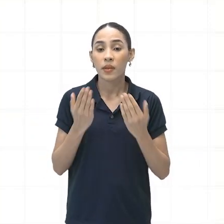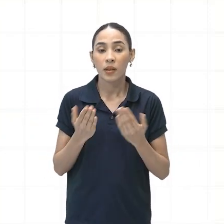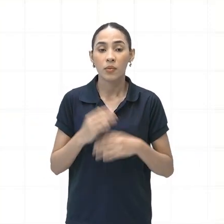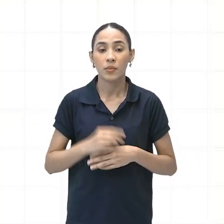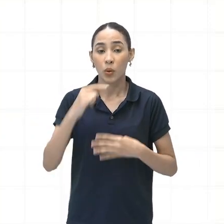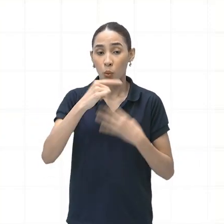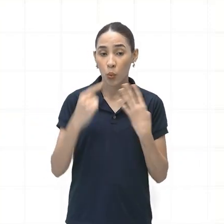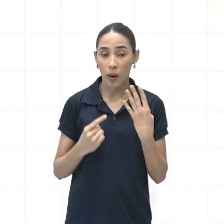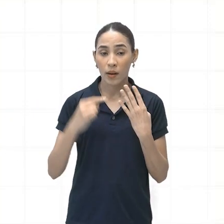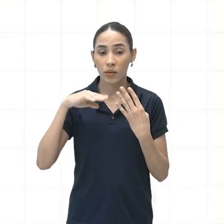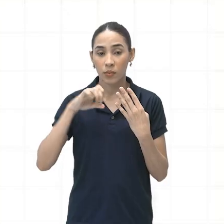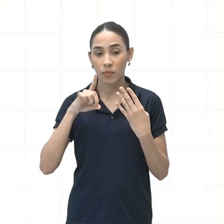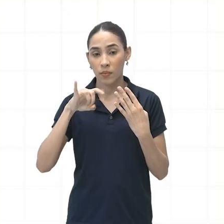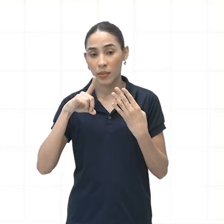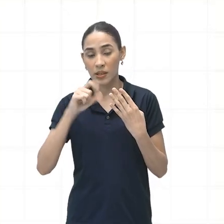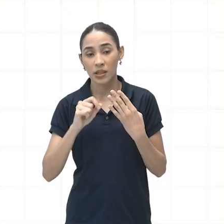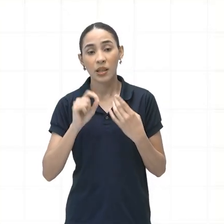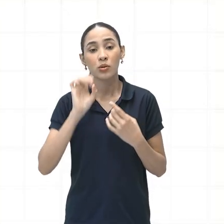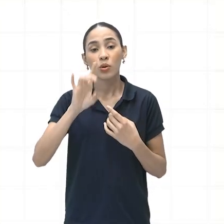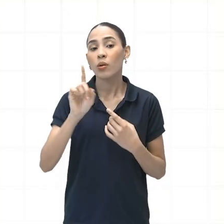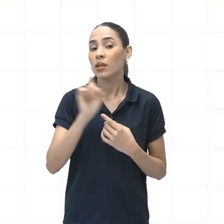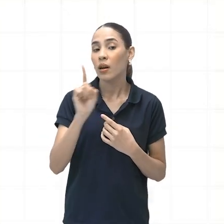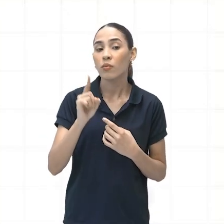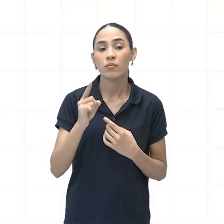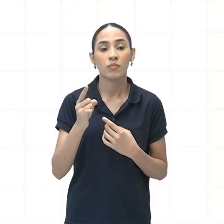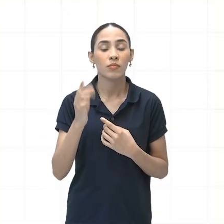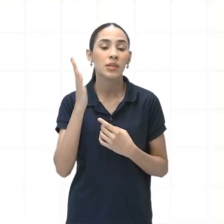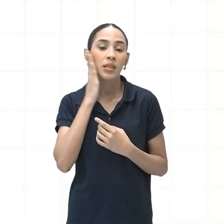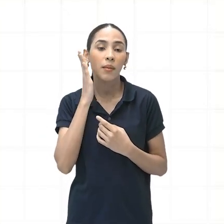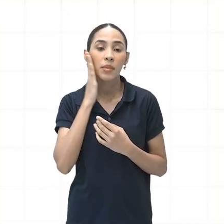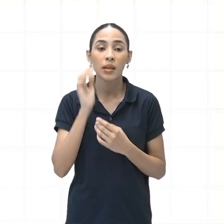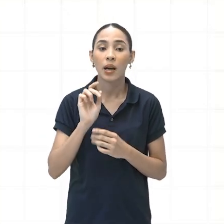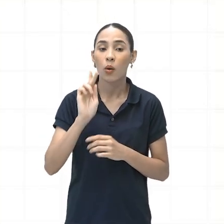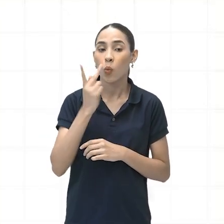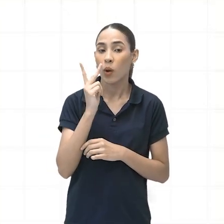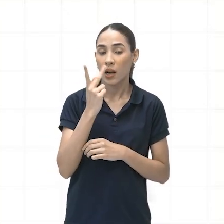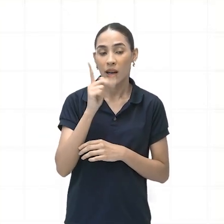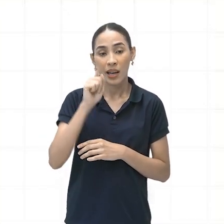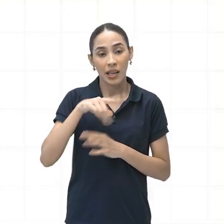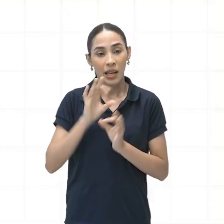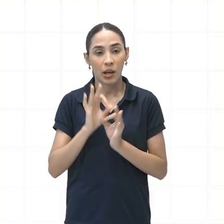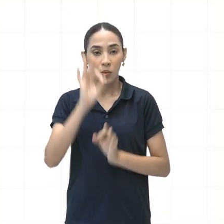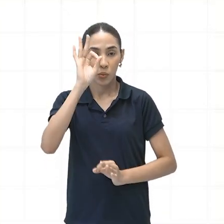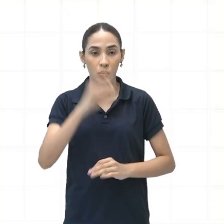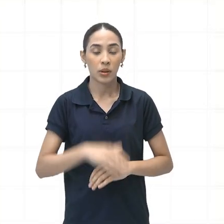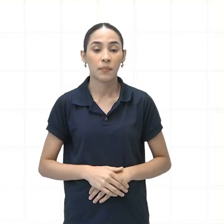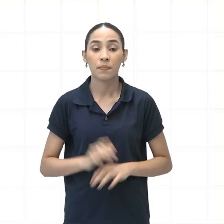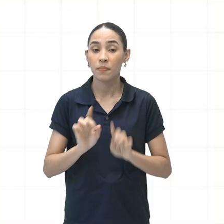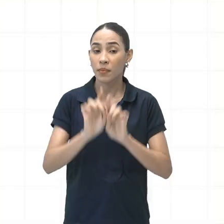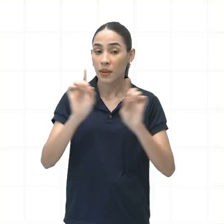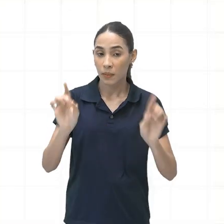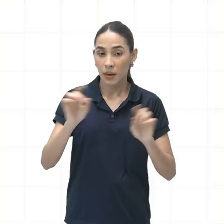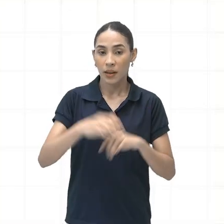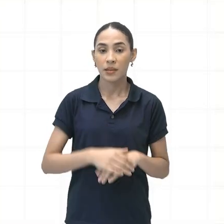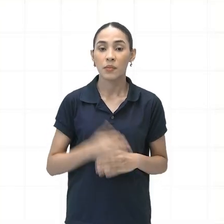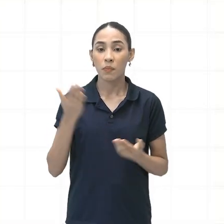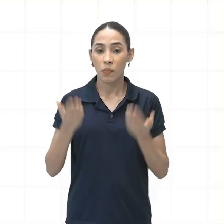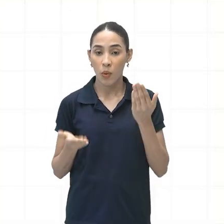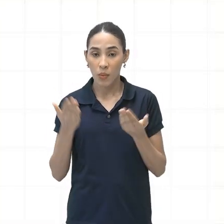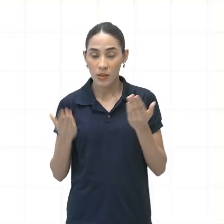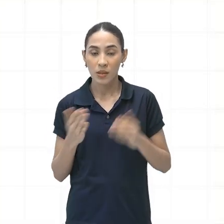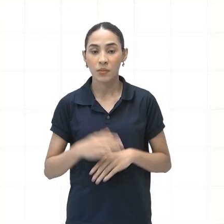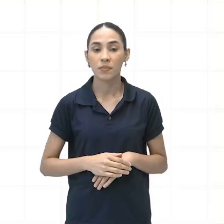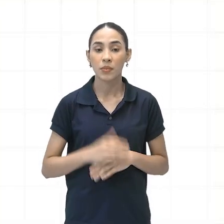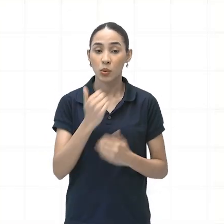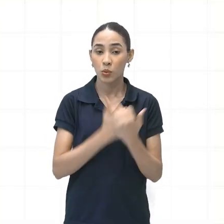das 4 medidas, ele só não sabia esse Hzinho, que é justamente a altura. Mas, com essa proporção,